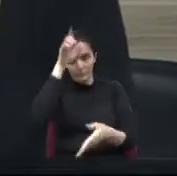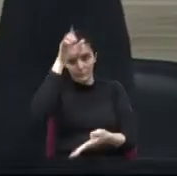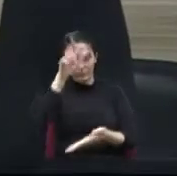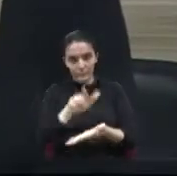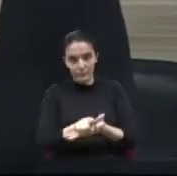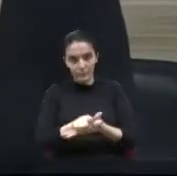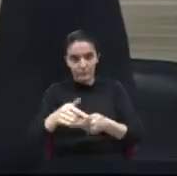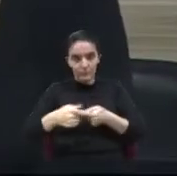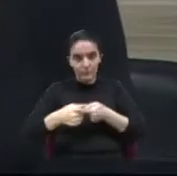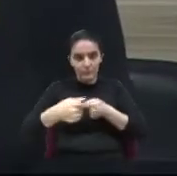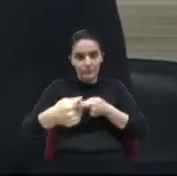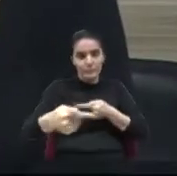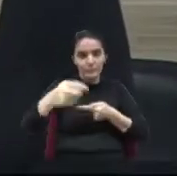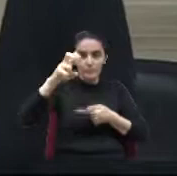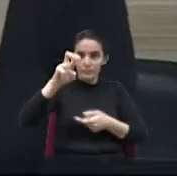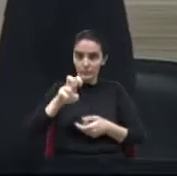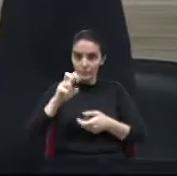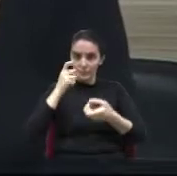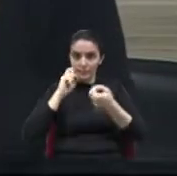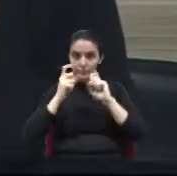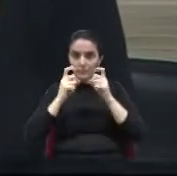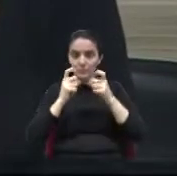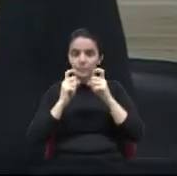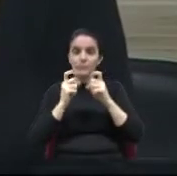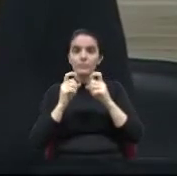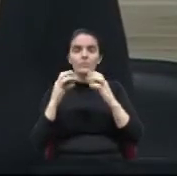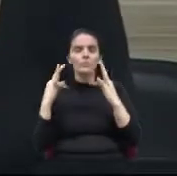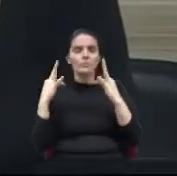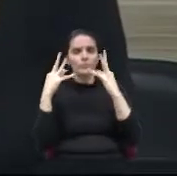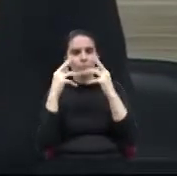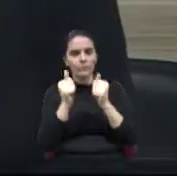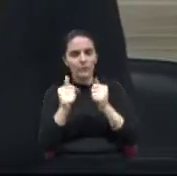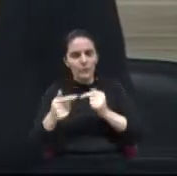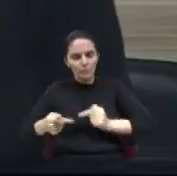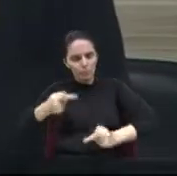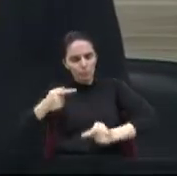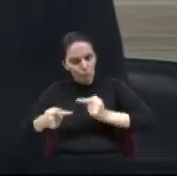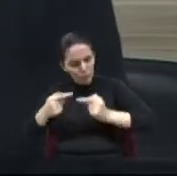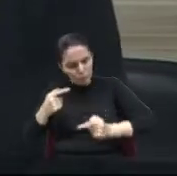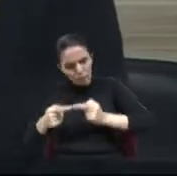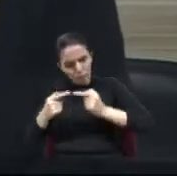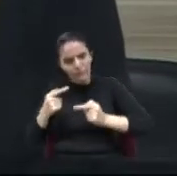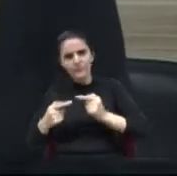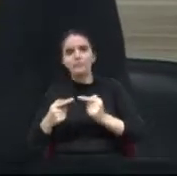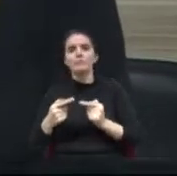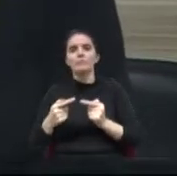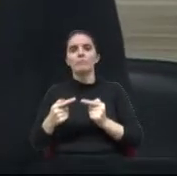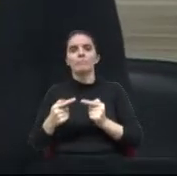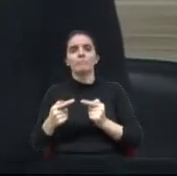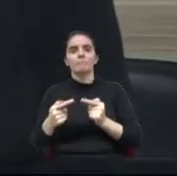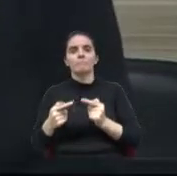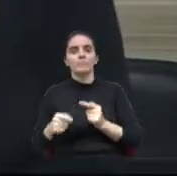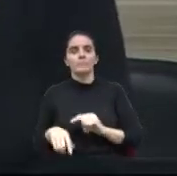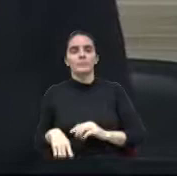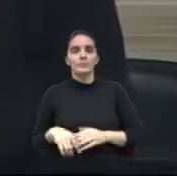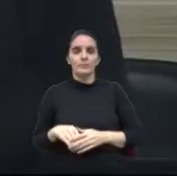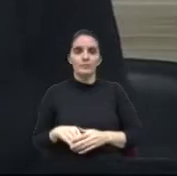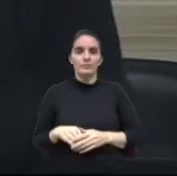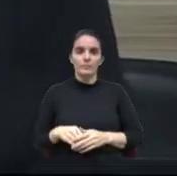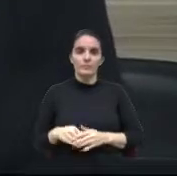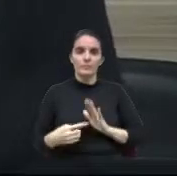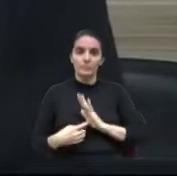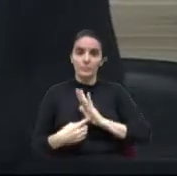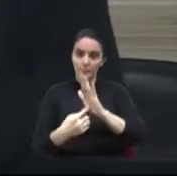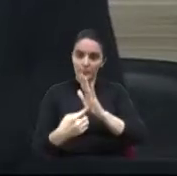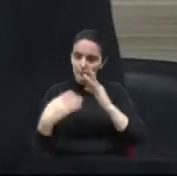por 5 sessões para que todos possam debater esse assunto e trazer essas colocações para